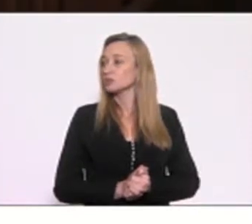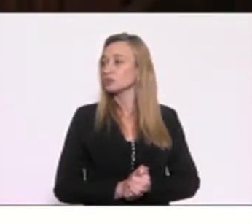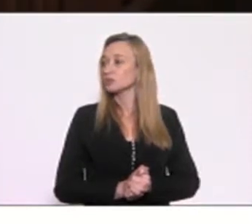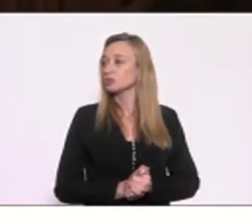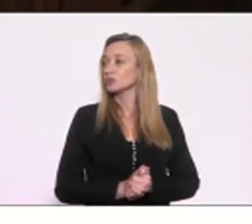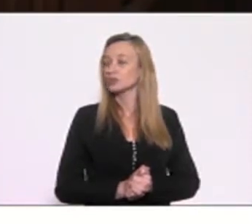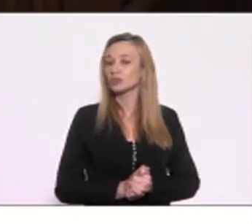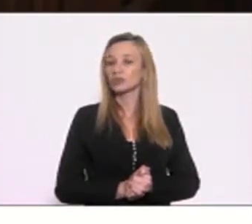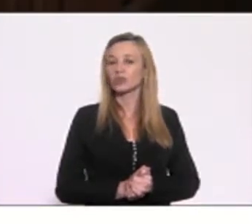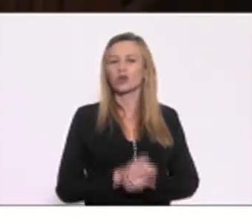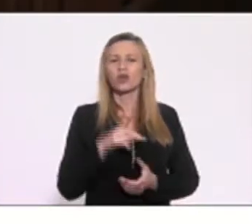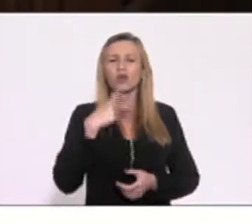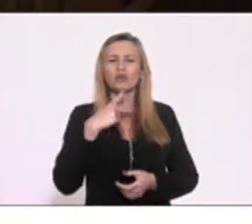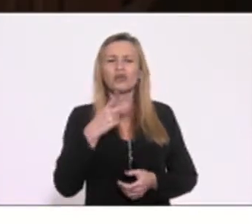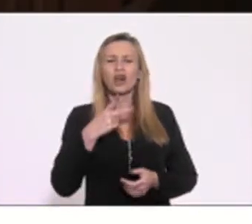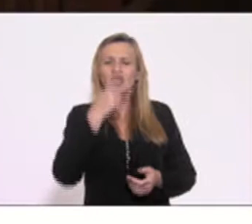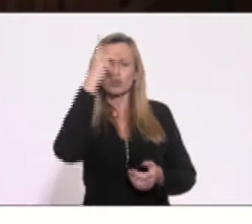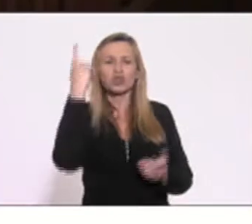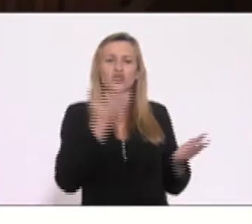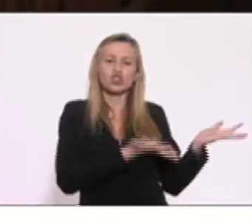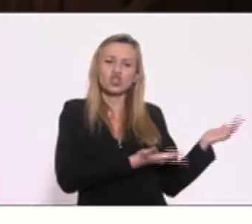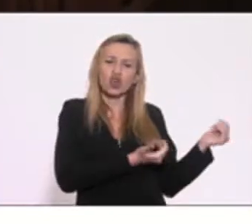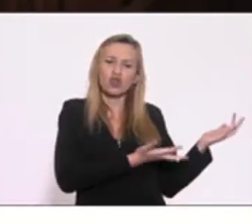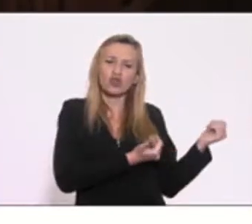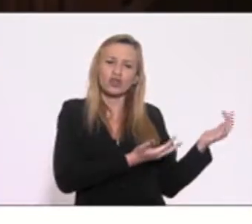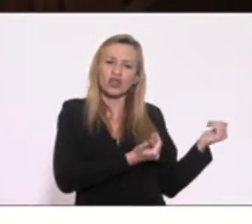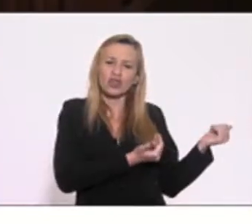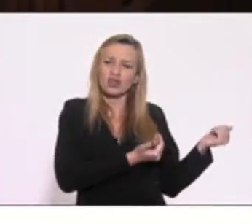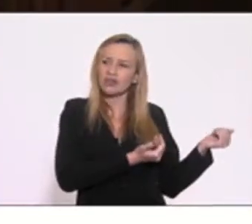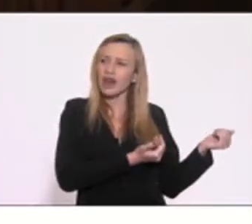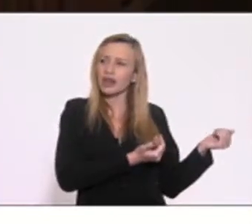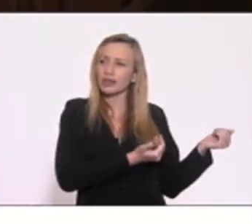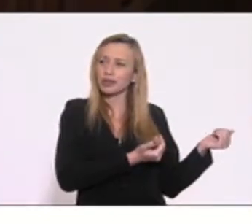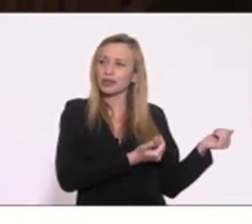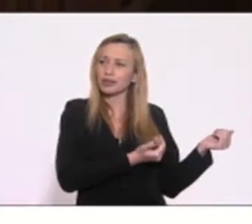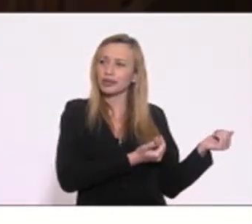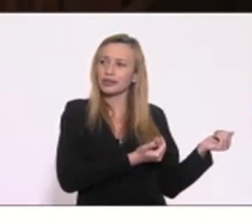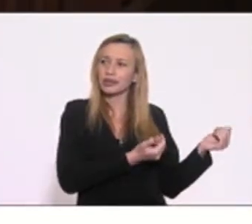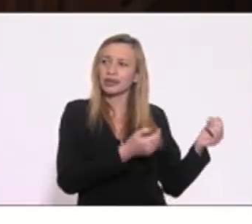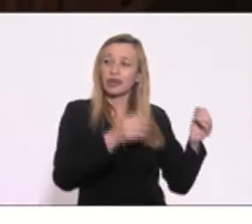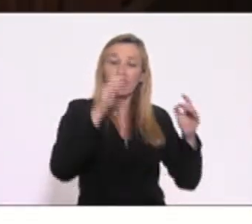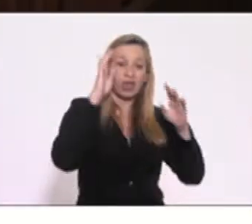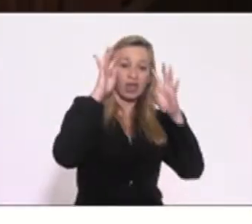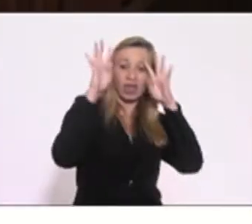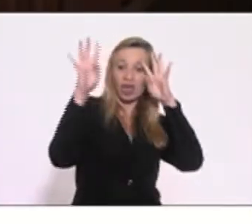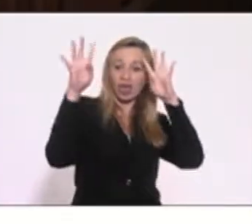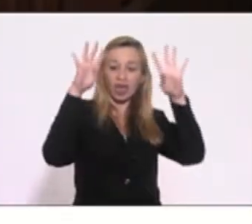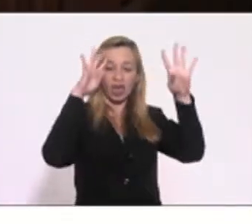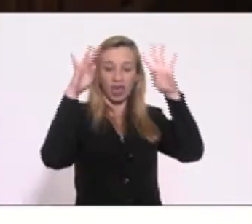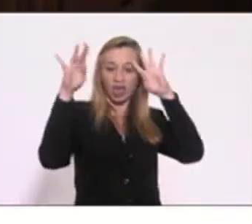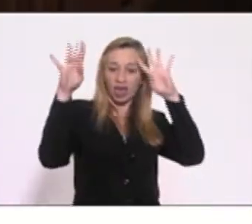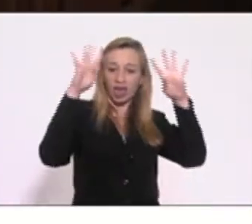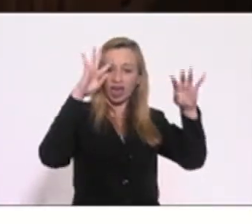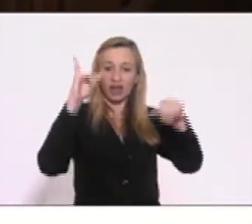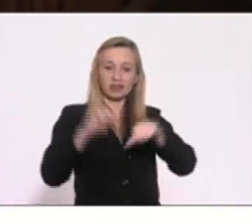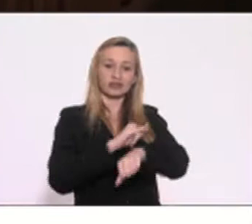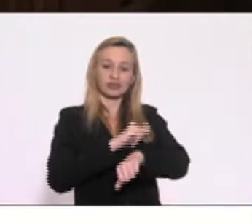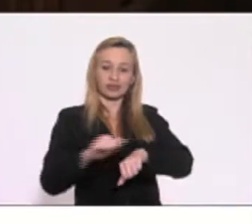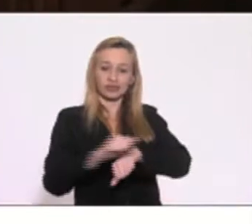como diz os mais jovens, numa vibe em relação à Lava